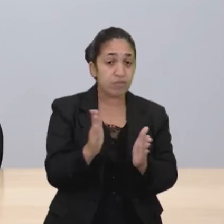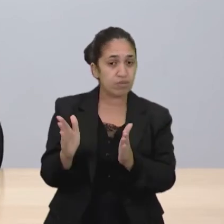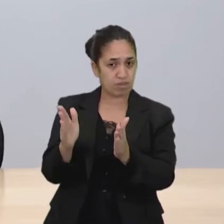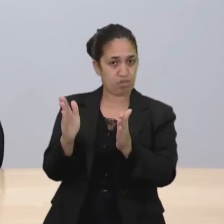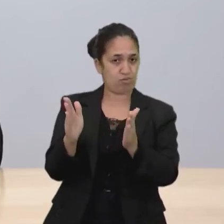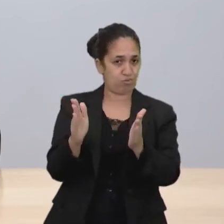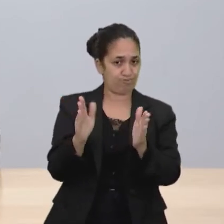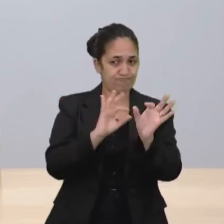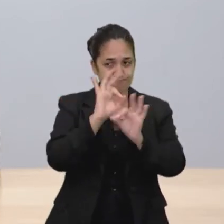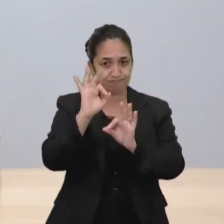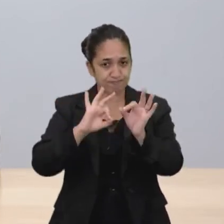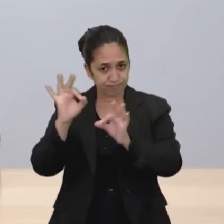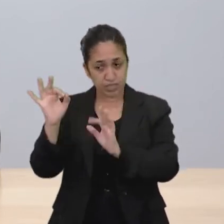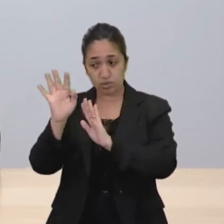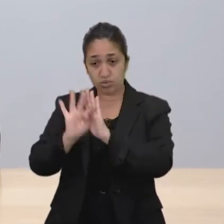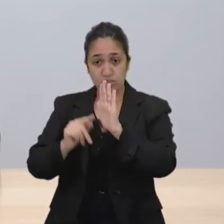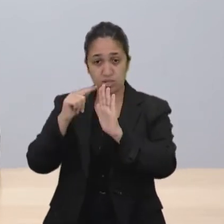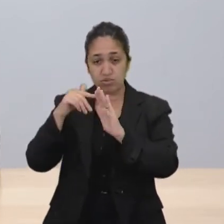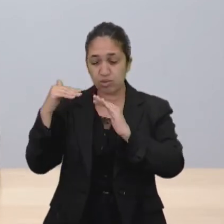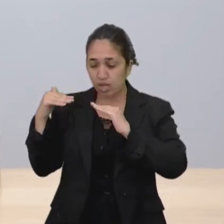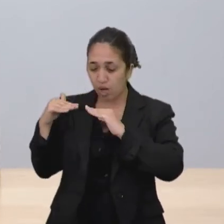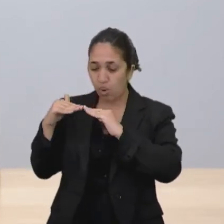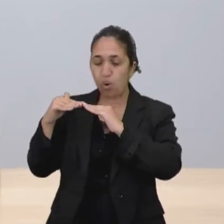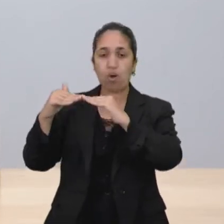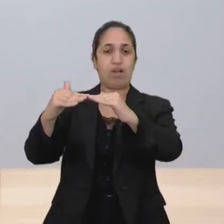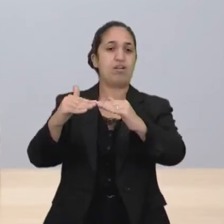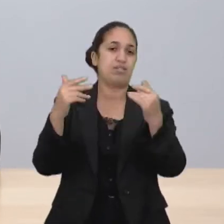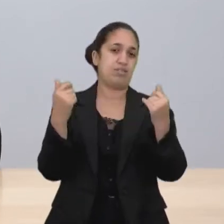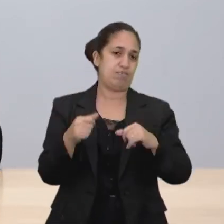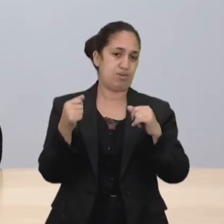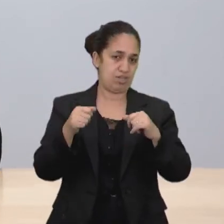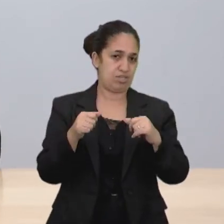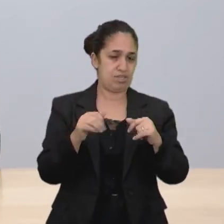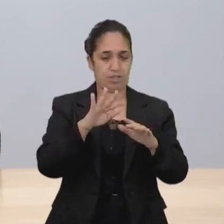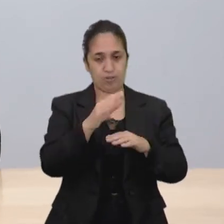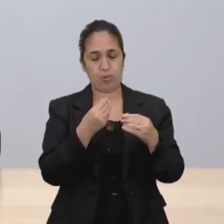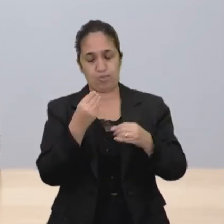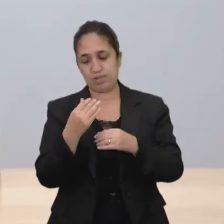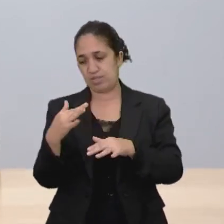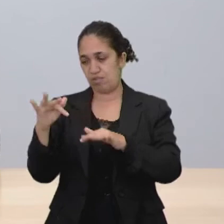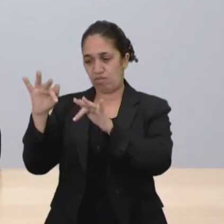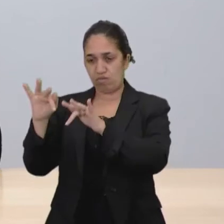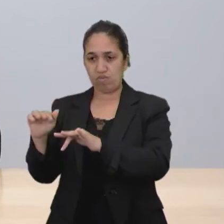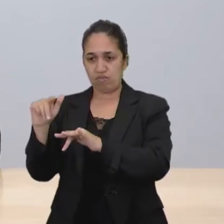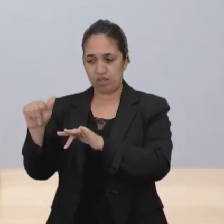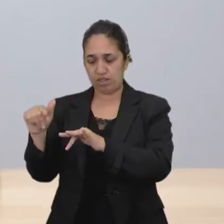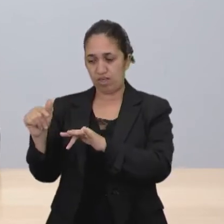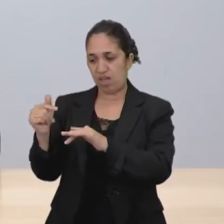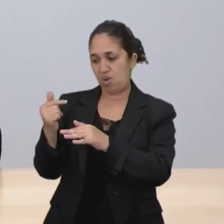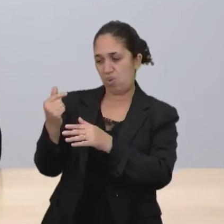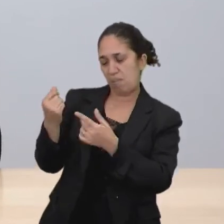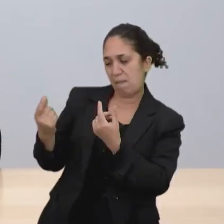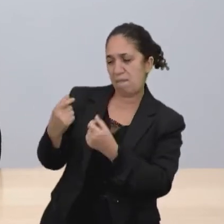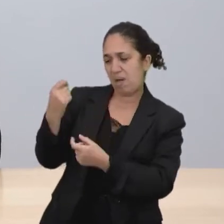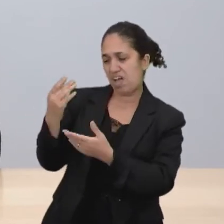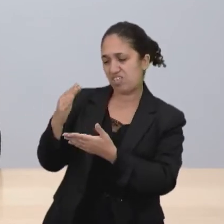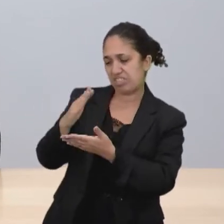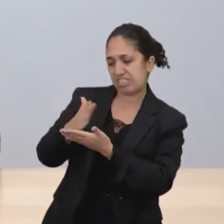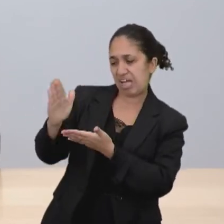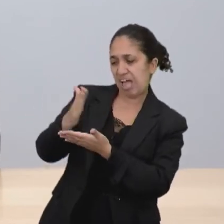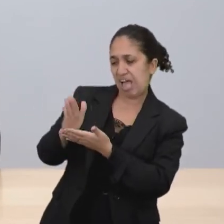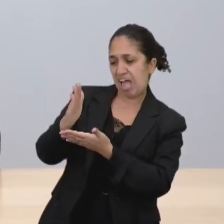formação do texto, ele tem que ter uma coerência. Ou seja, no final, não pode haver aí partes truncadas ou partes que